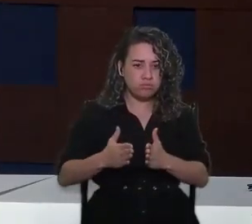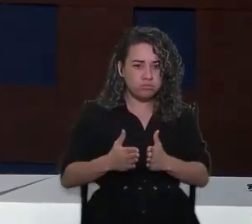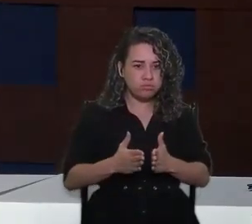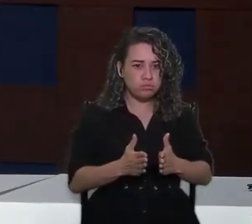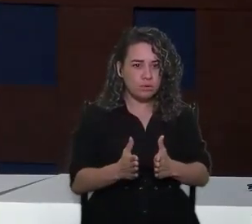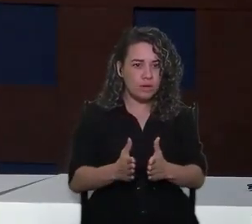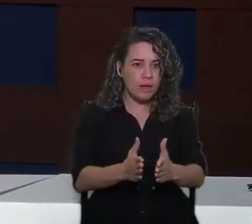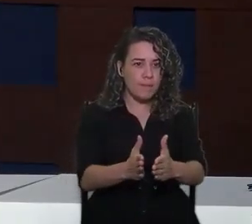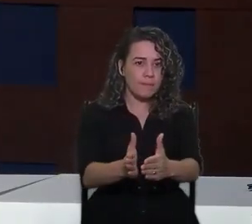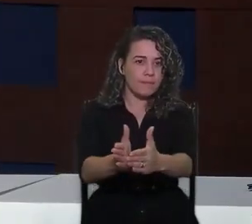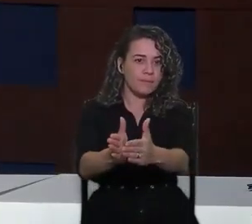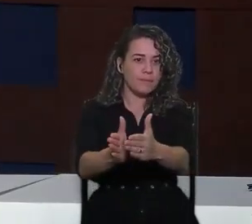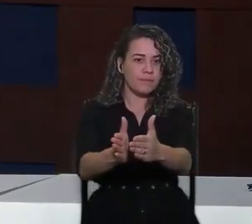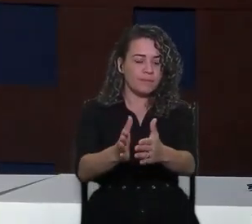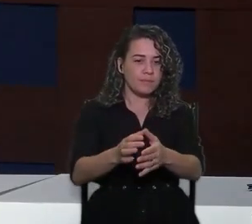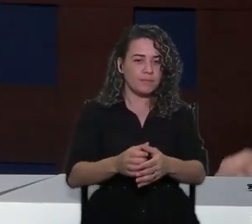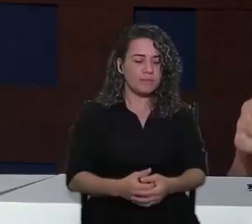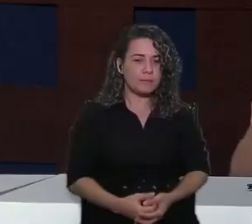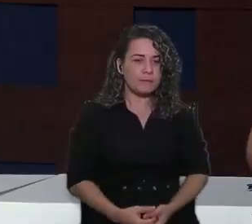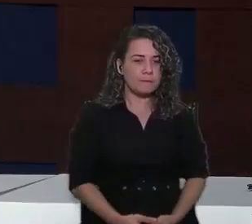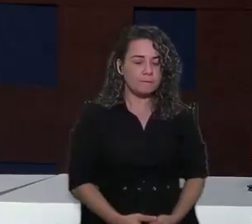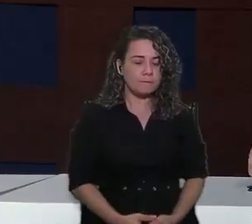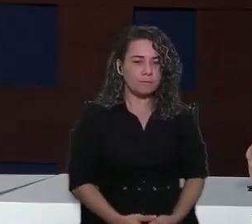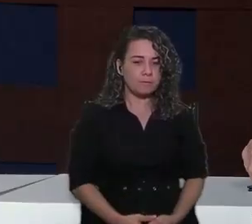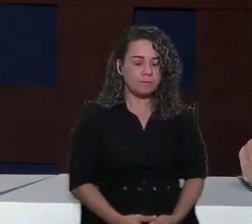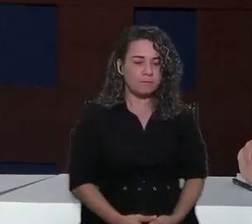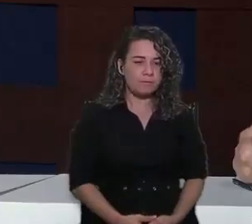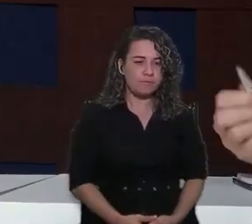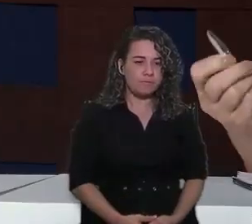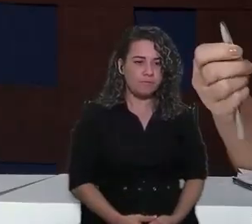considero, tem a